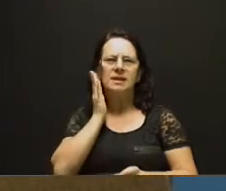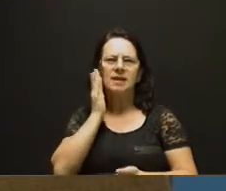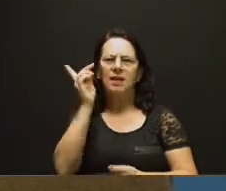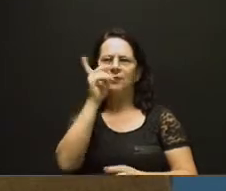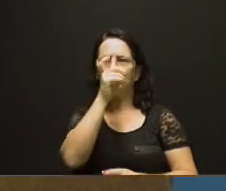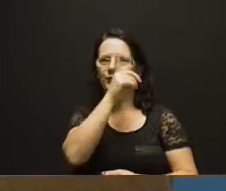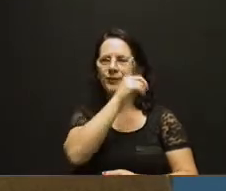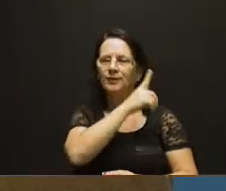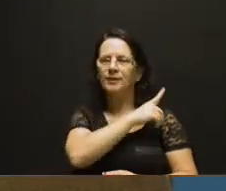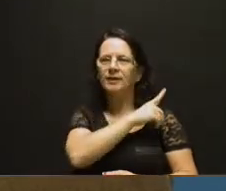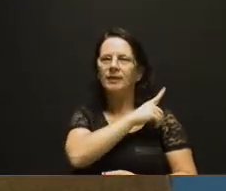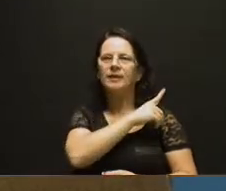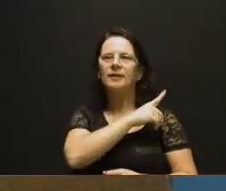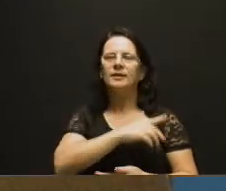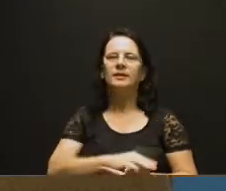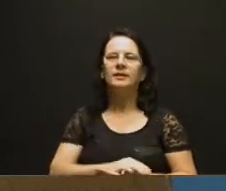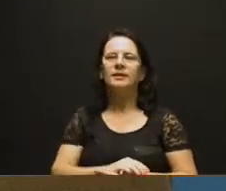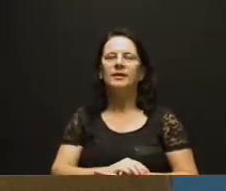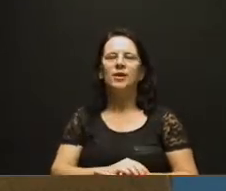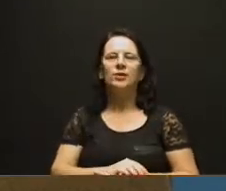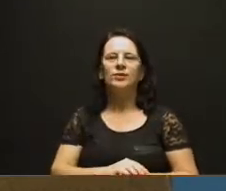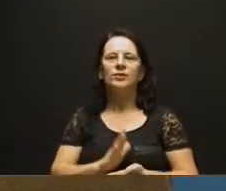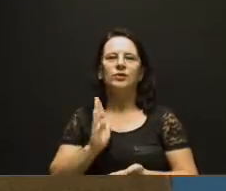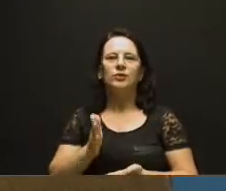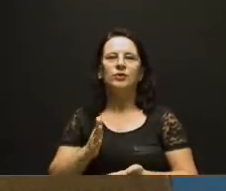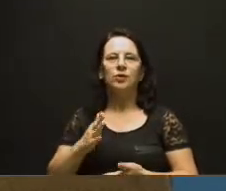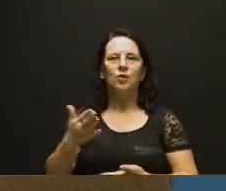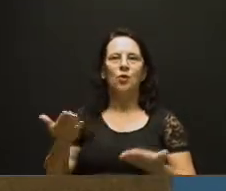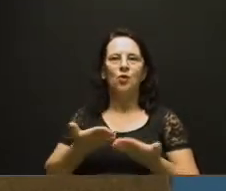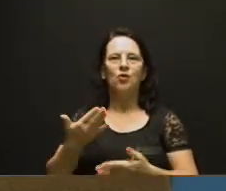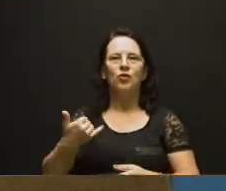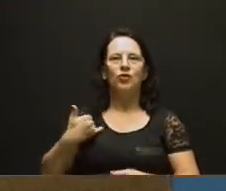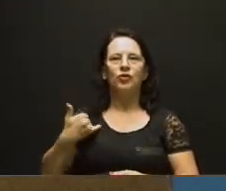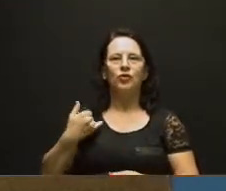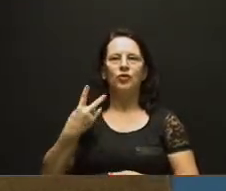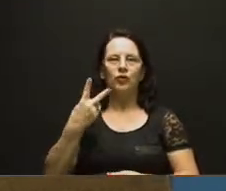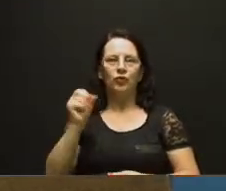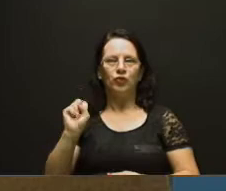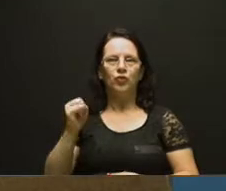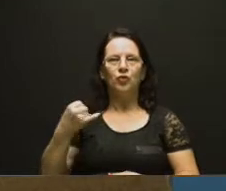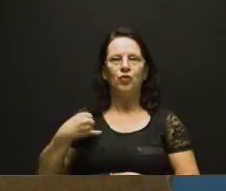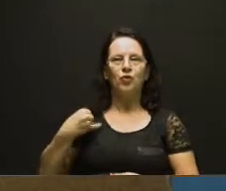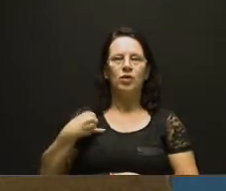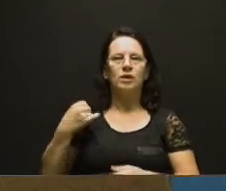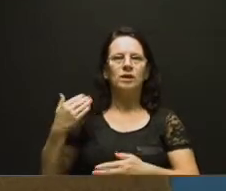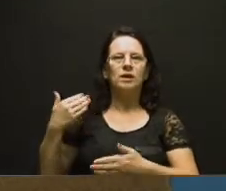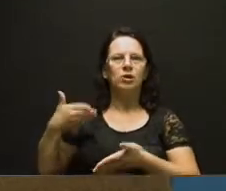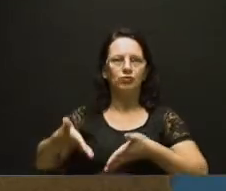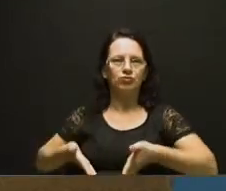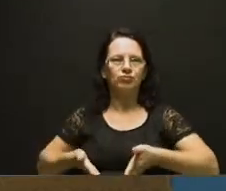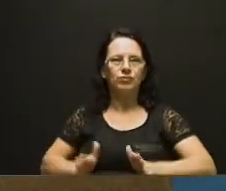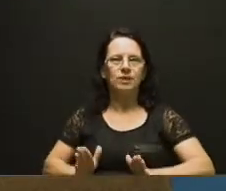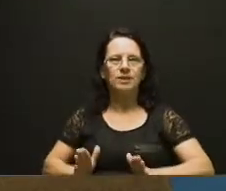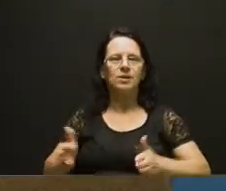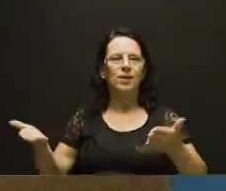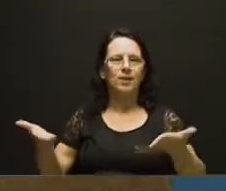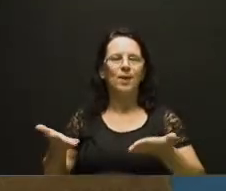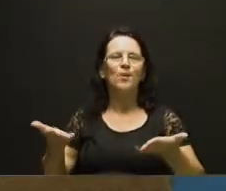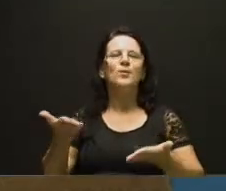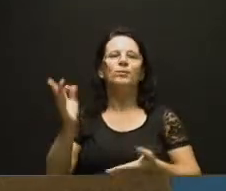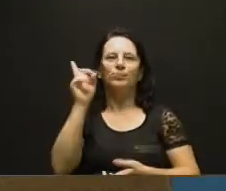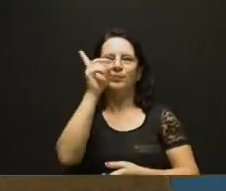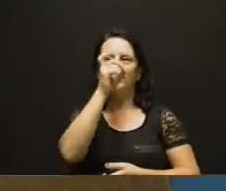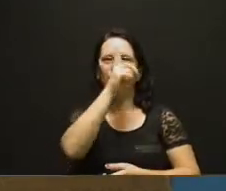que a mãe dela passou ela hoje tem 28 anos de idade e desde o seu nascimento até hoje sei das dificuldades